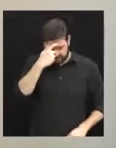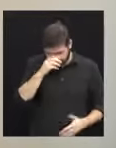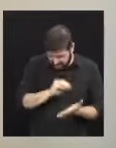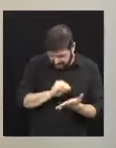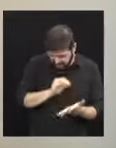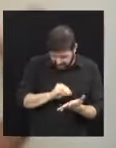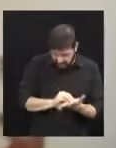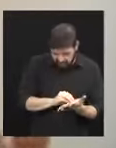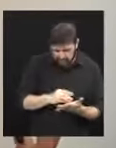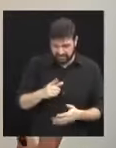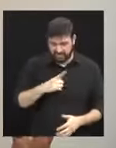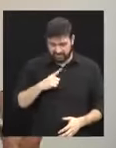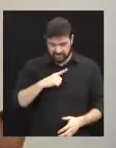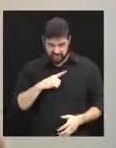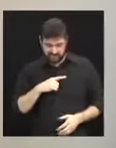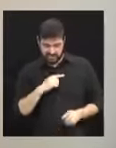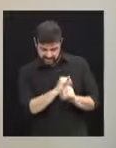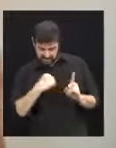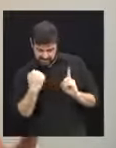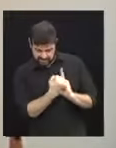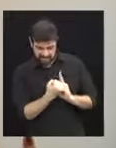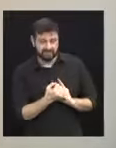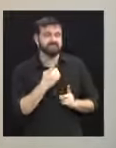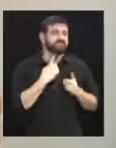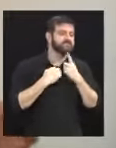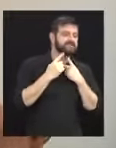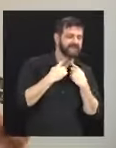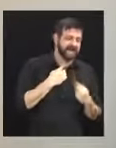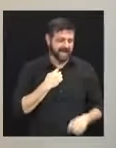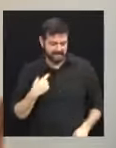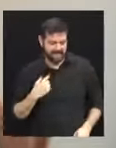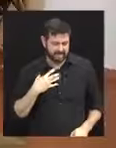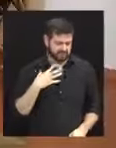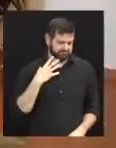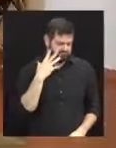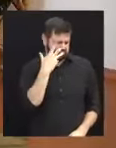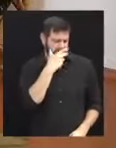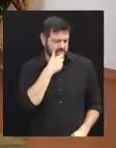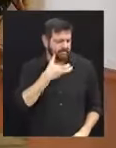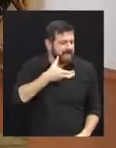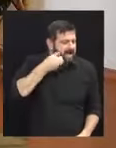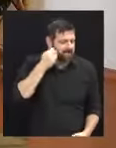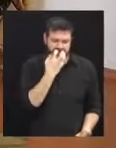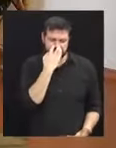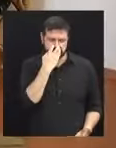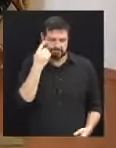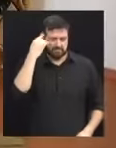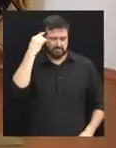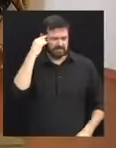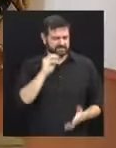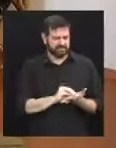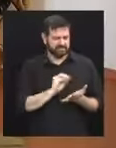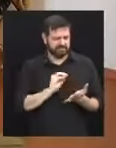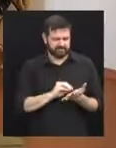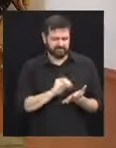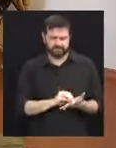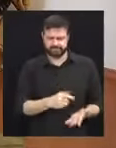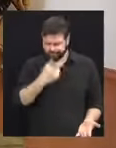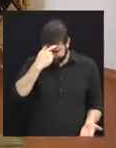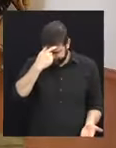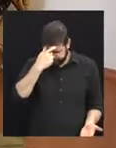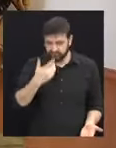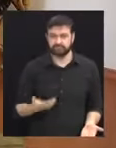Existe essa questão hoje na sociedade de falar, eu vou adotar porque é bonito, eu vou adotar porque está na moda, e não se pensa em todas as consequências de uma adoção? Eu